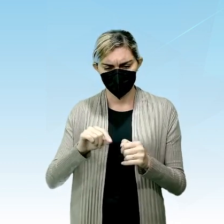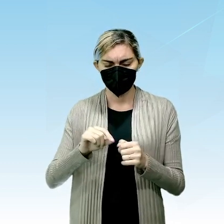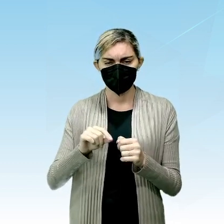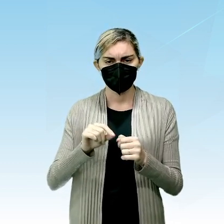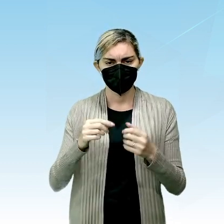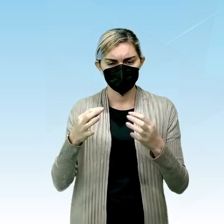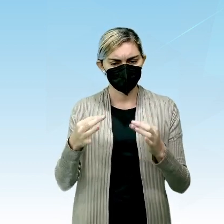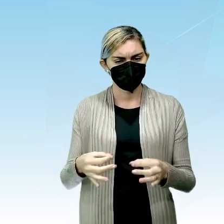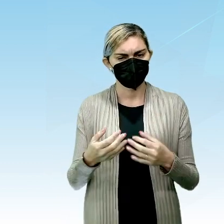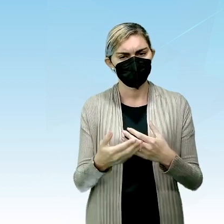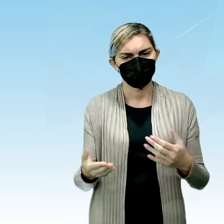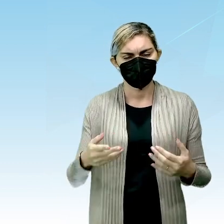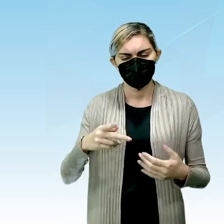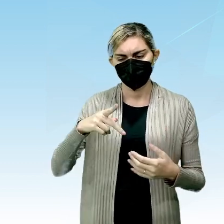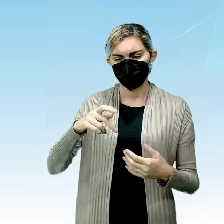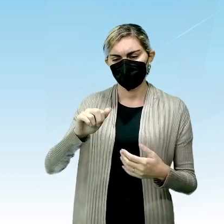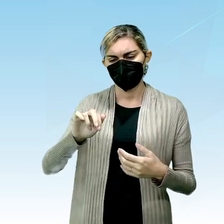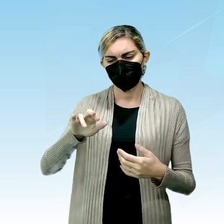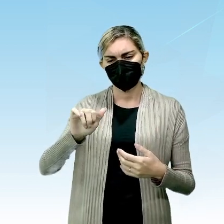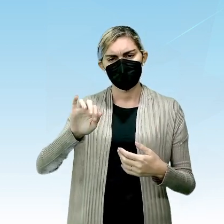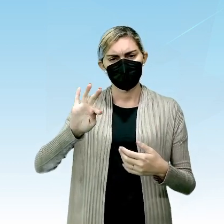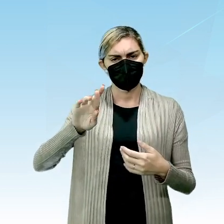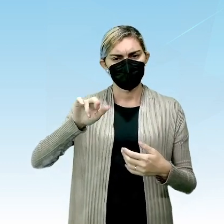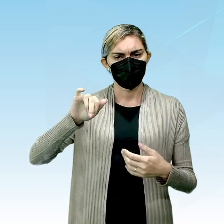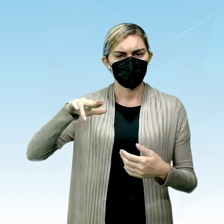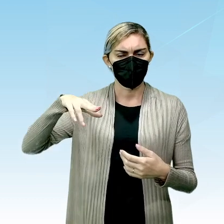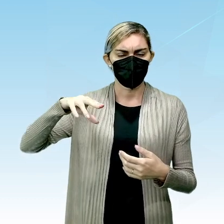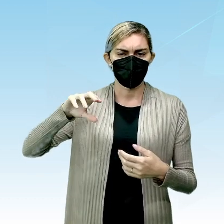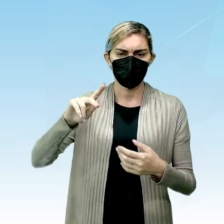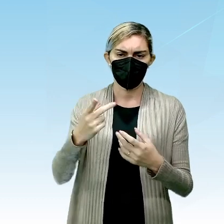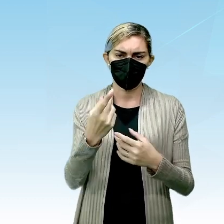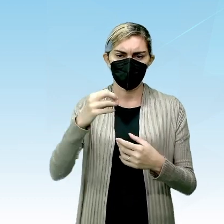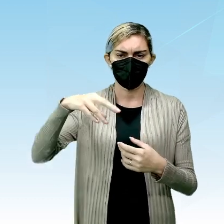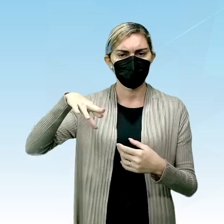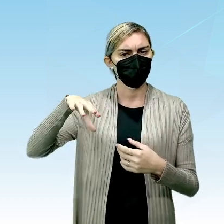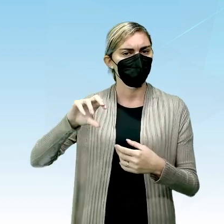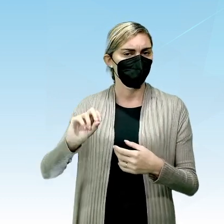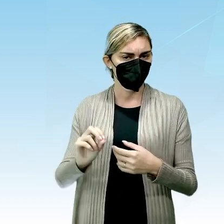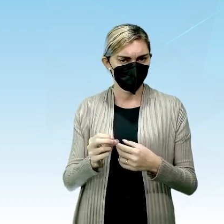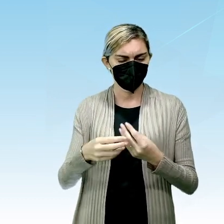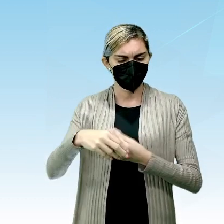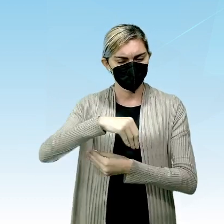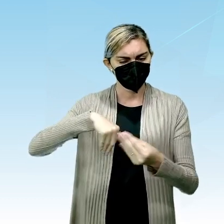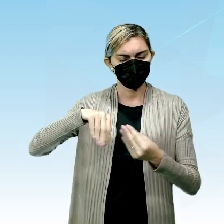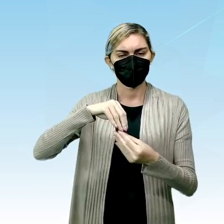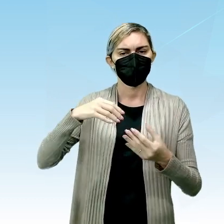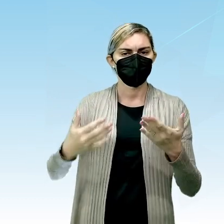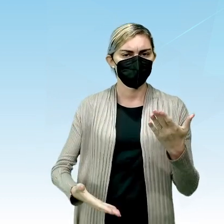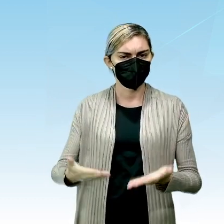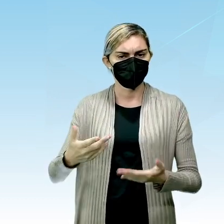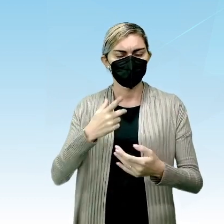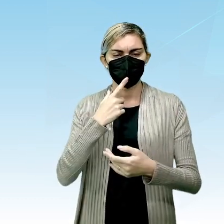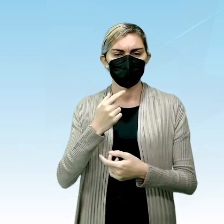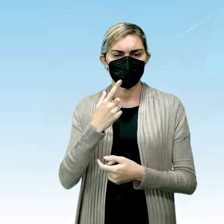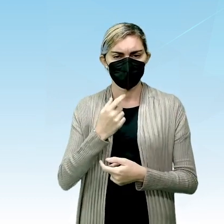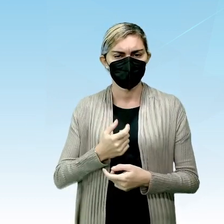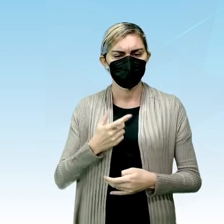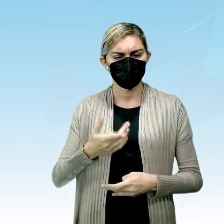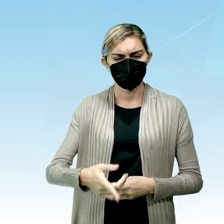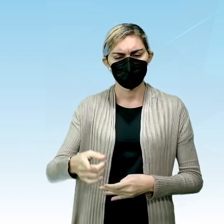justamente o paratormônio, ou seja, um hormônio que faz com que os níveis de cálcio elevem-se no sangue. Lá